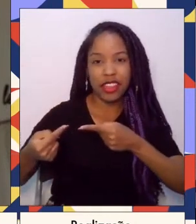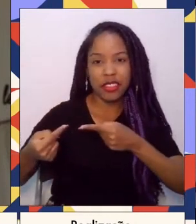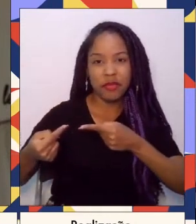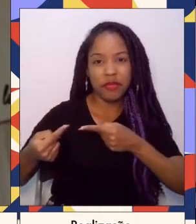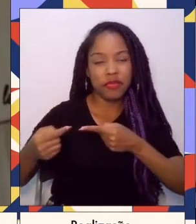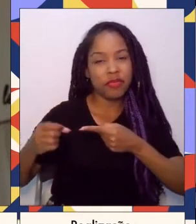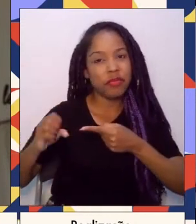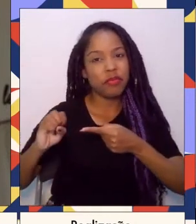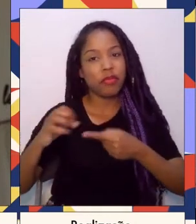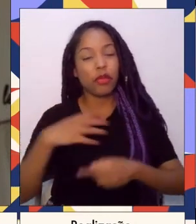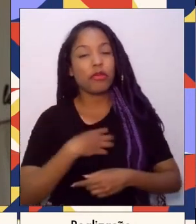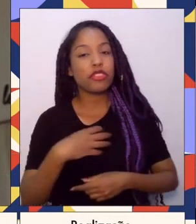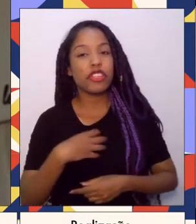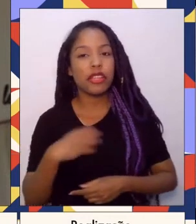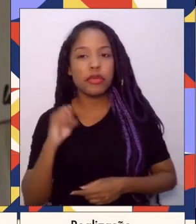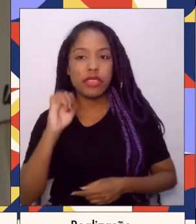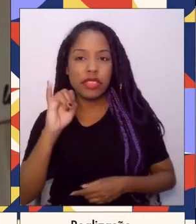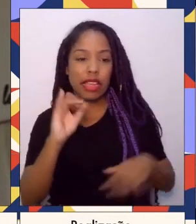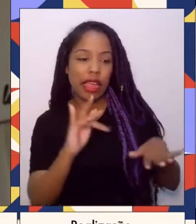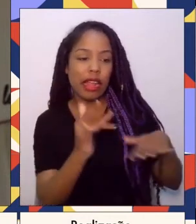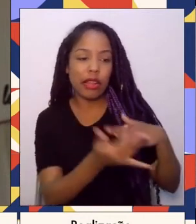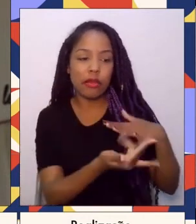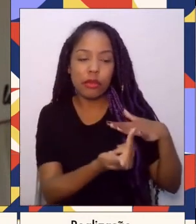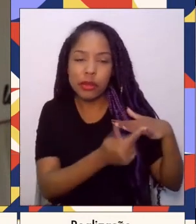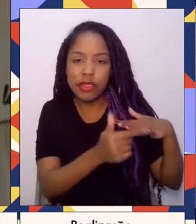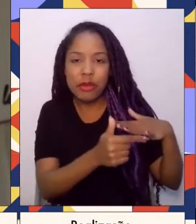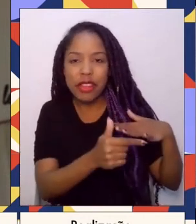esse tipo de advento tecnológico